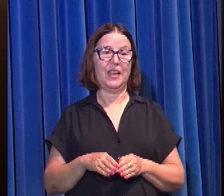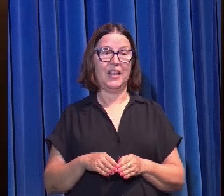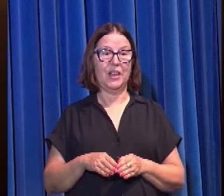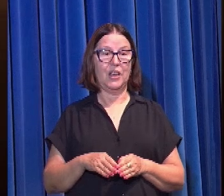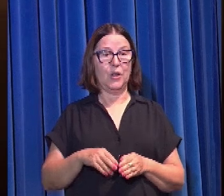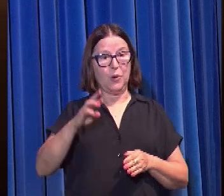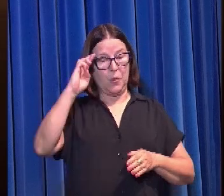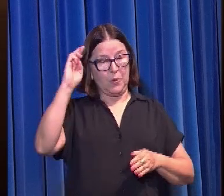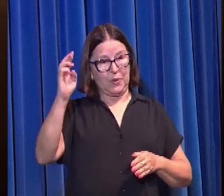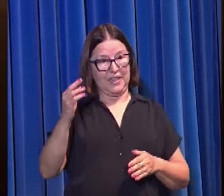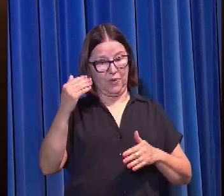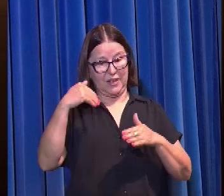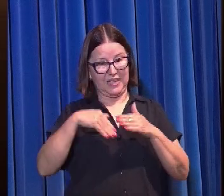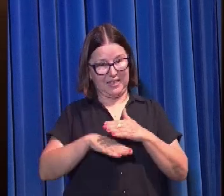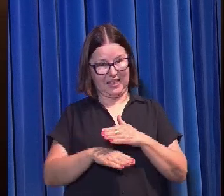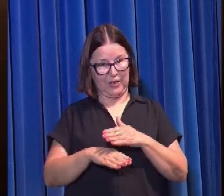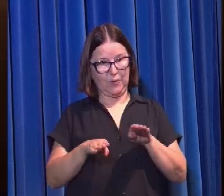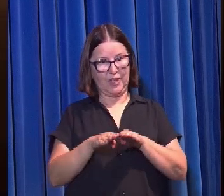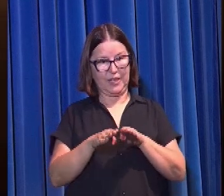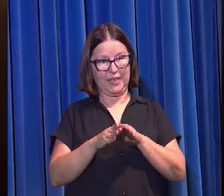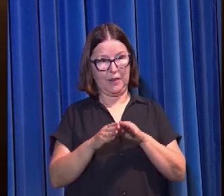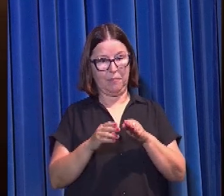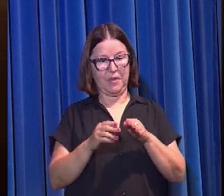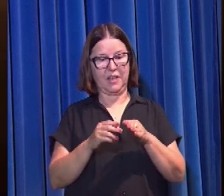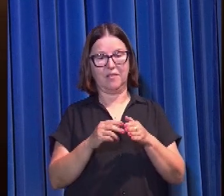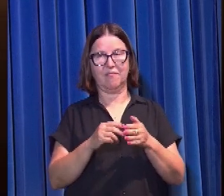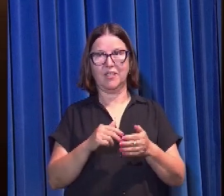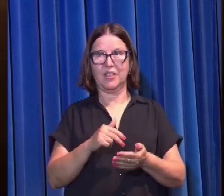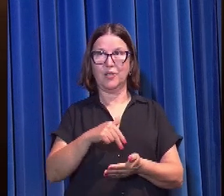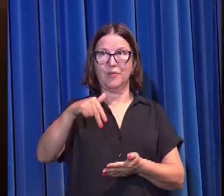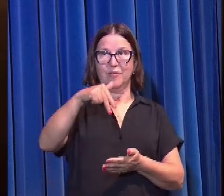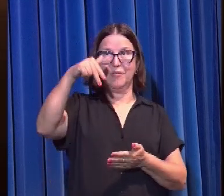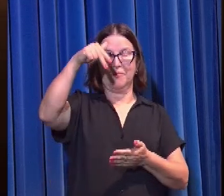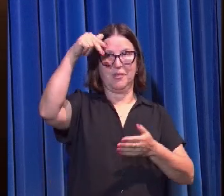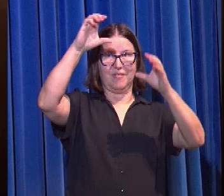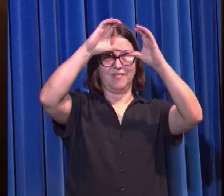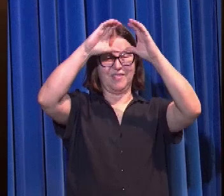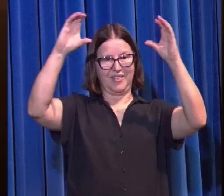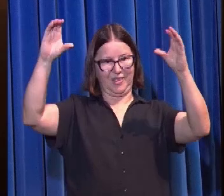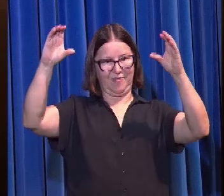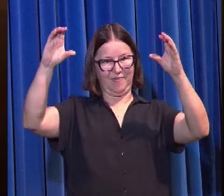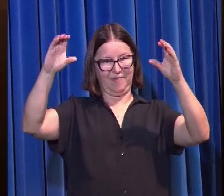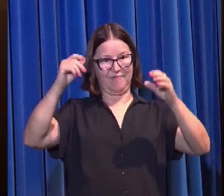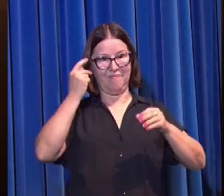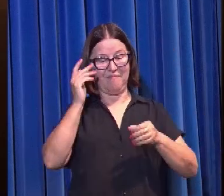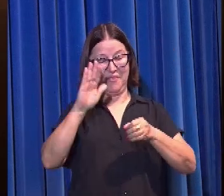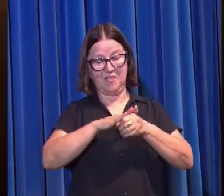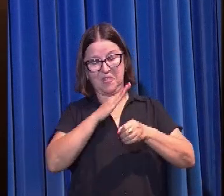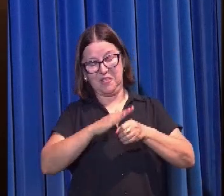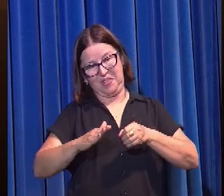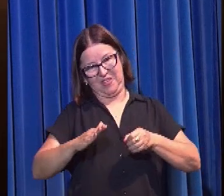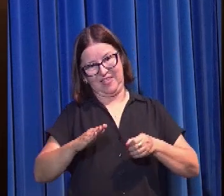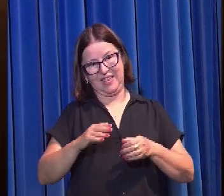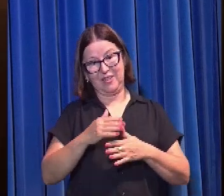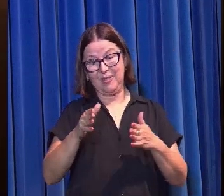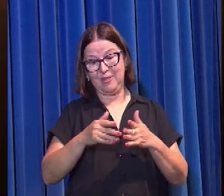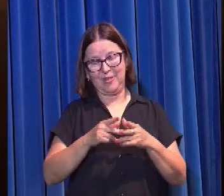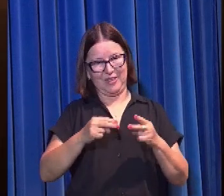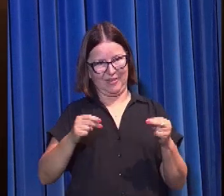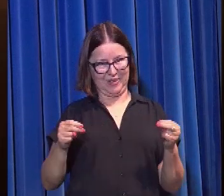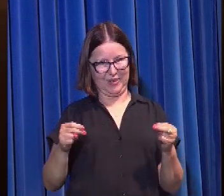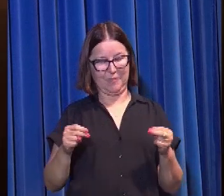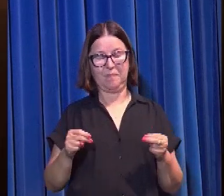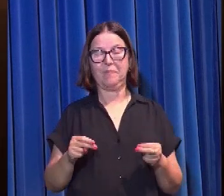céus, para encher todas as coisas. E ele mesmo concedeu uns para